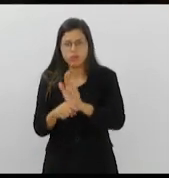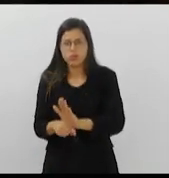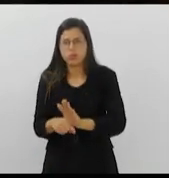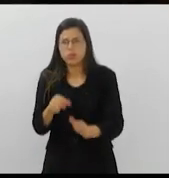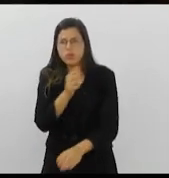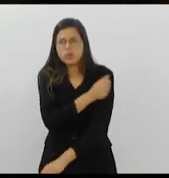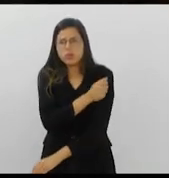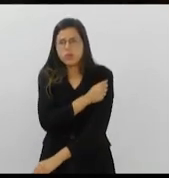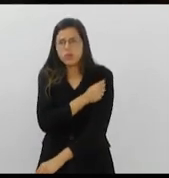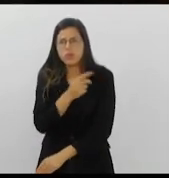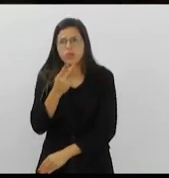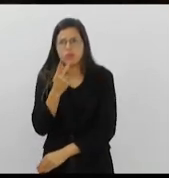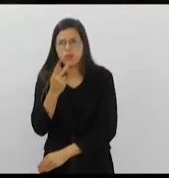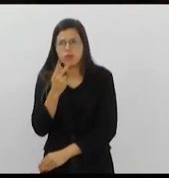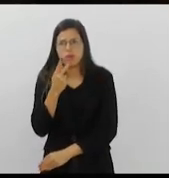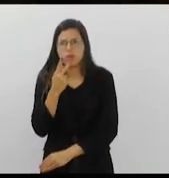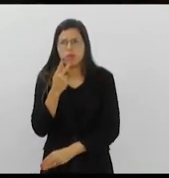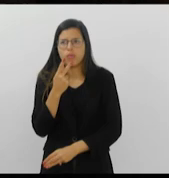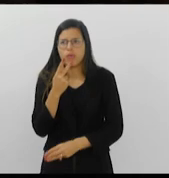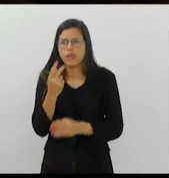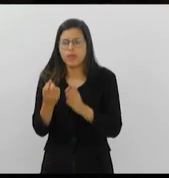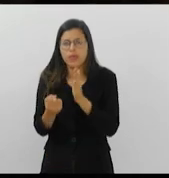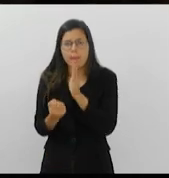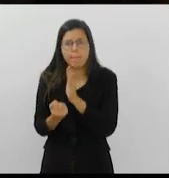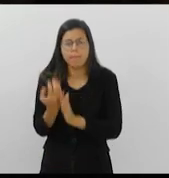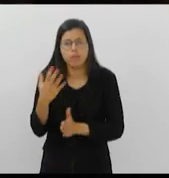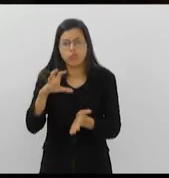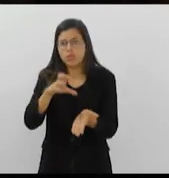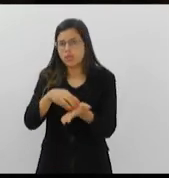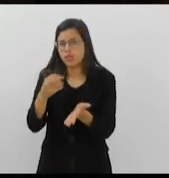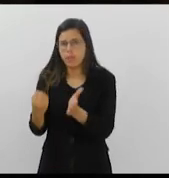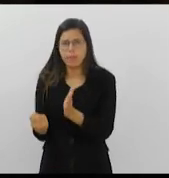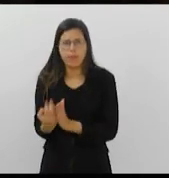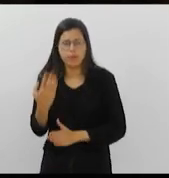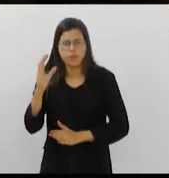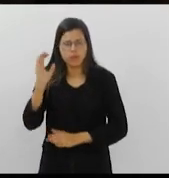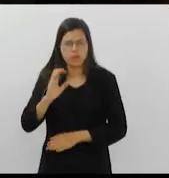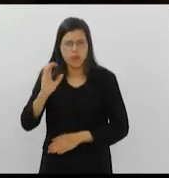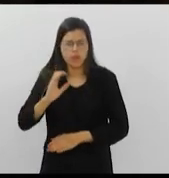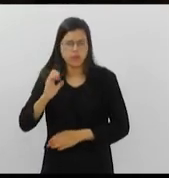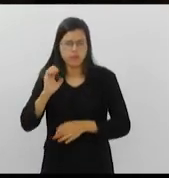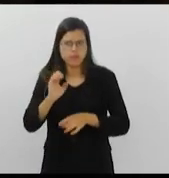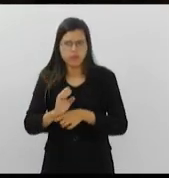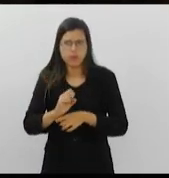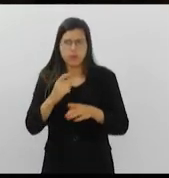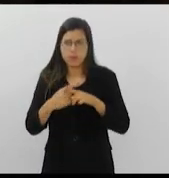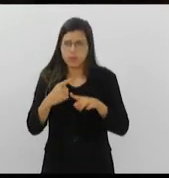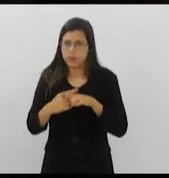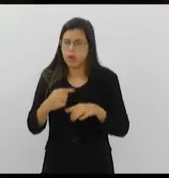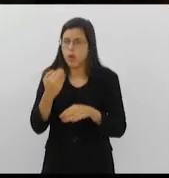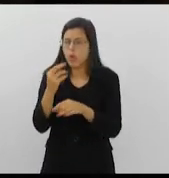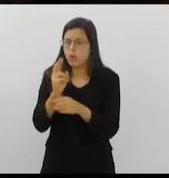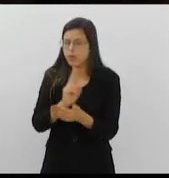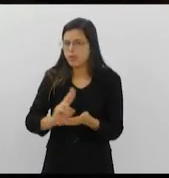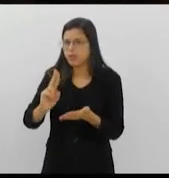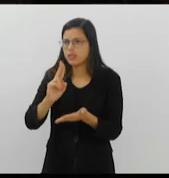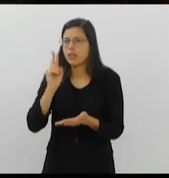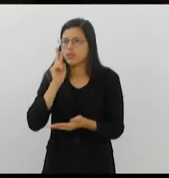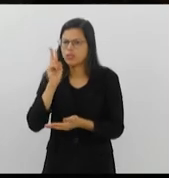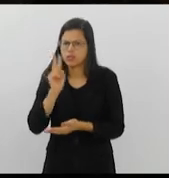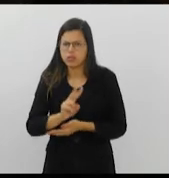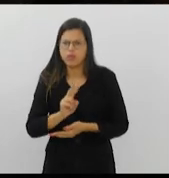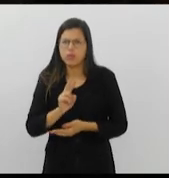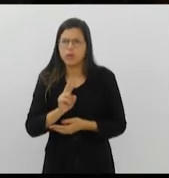do centro da produção científica do nosso Estado. Porque, sim, a universidade, a gente viu bem no